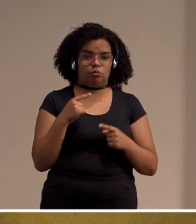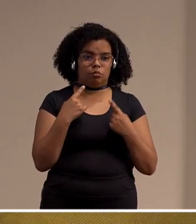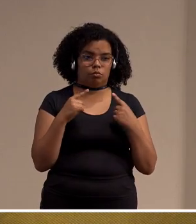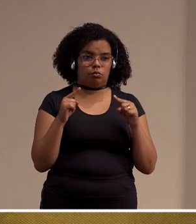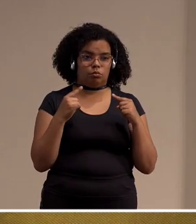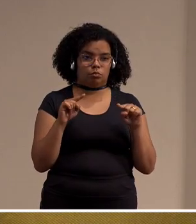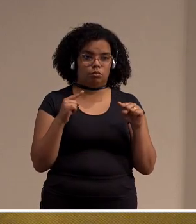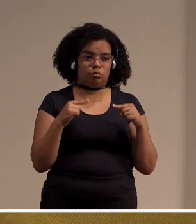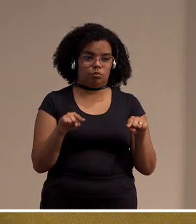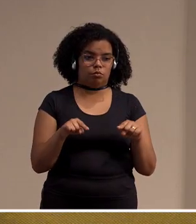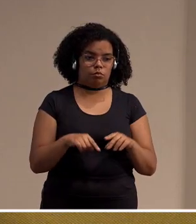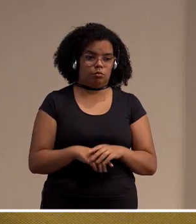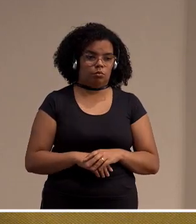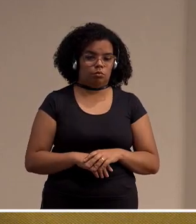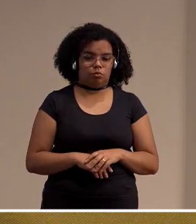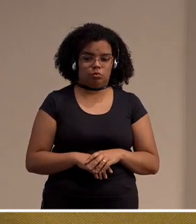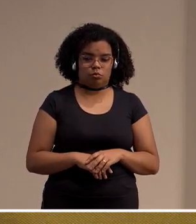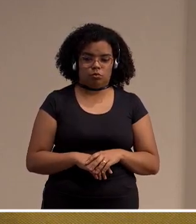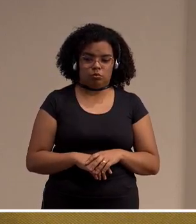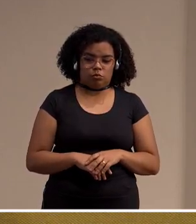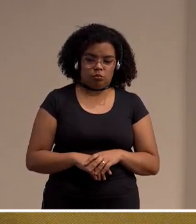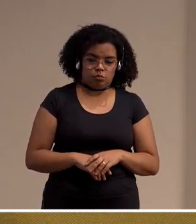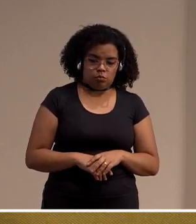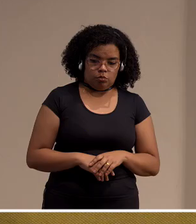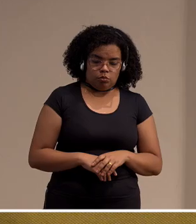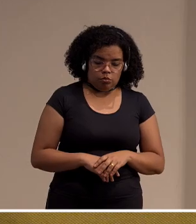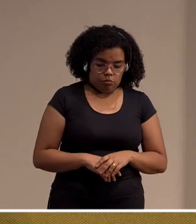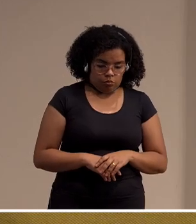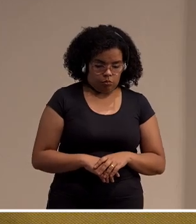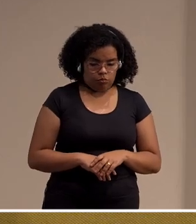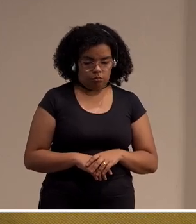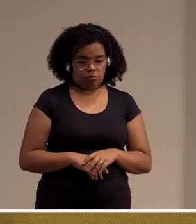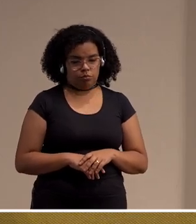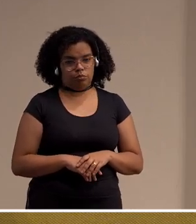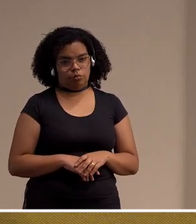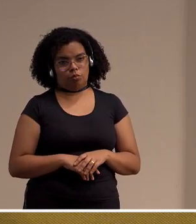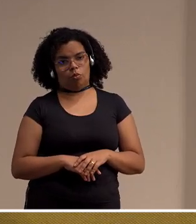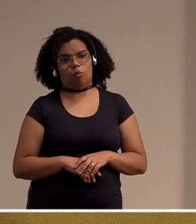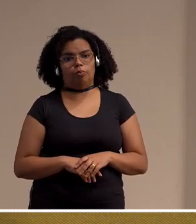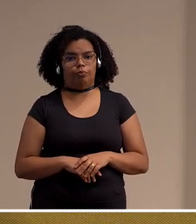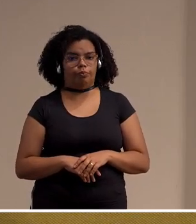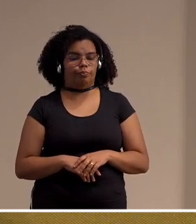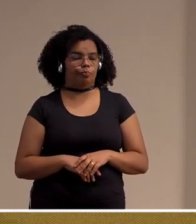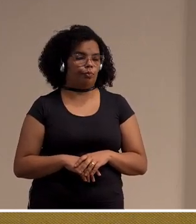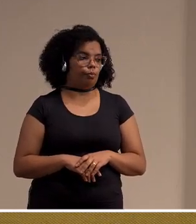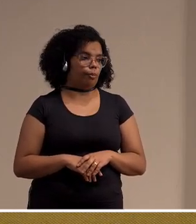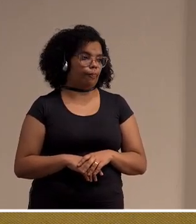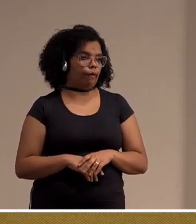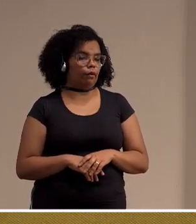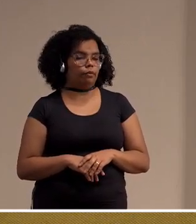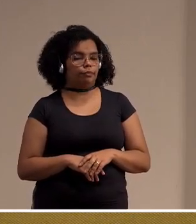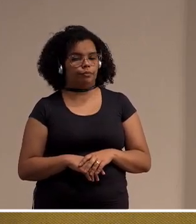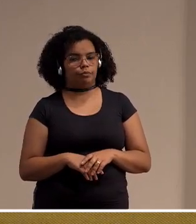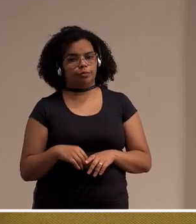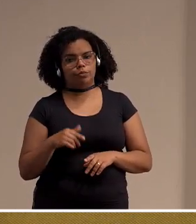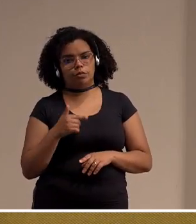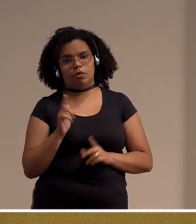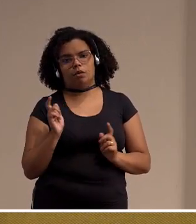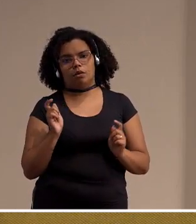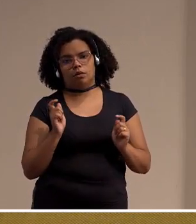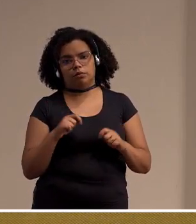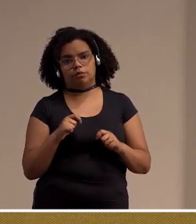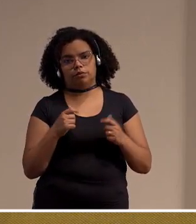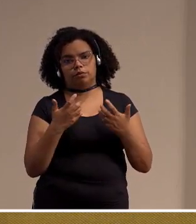distopia. Pese a que também tem distopias que não têm essa capacidade, porque não são distopias boas, em minha